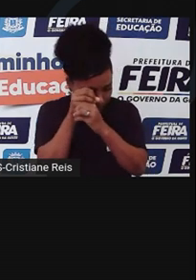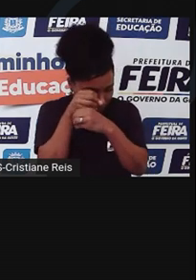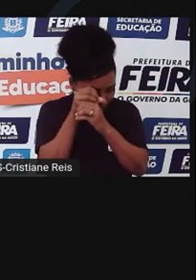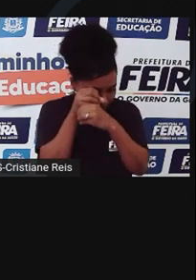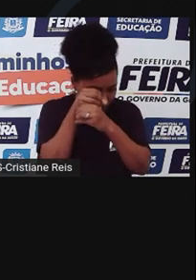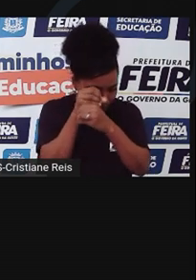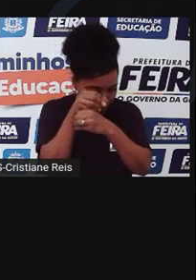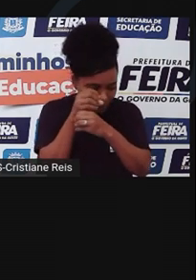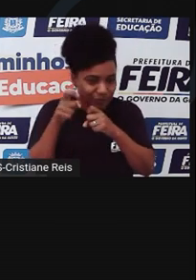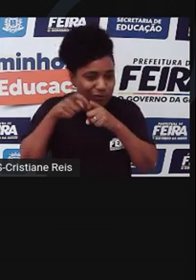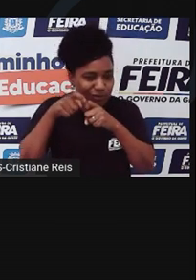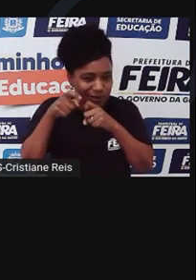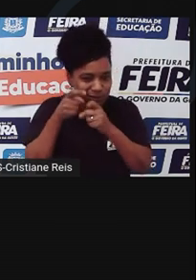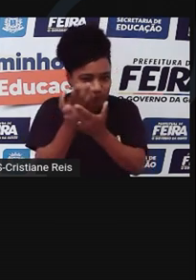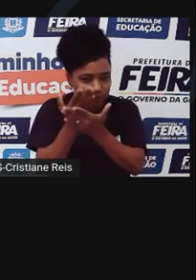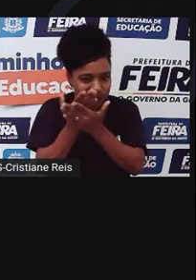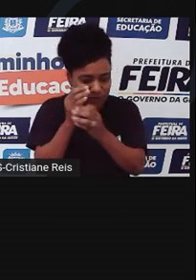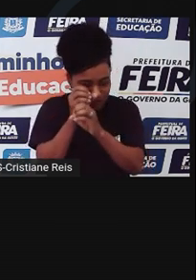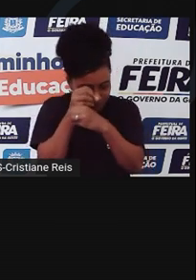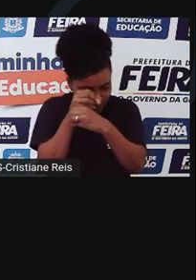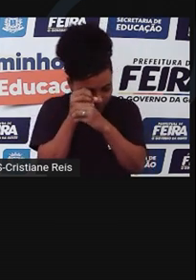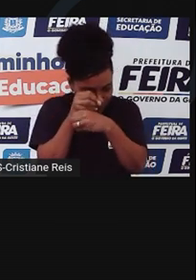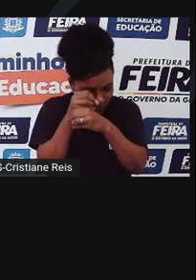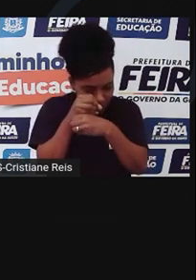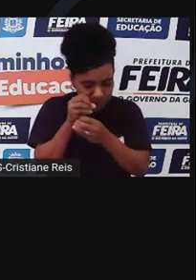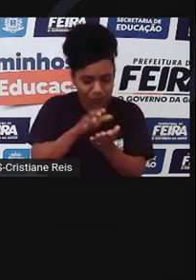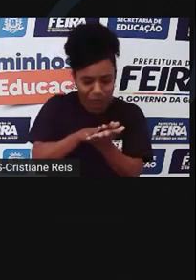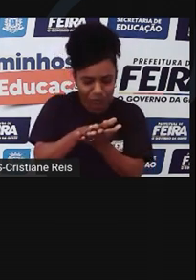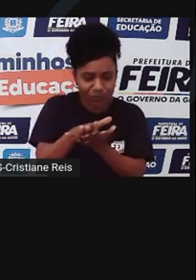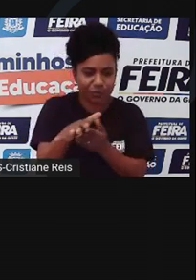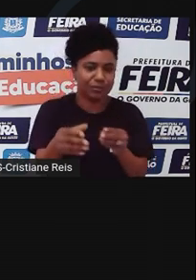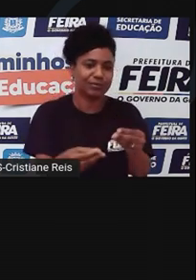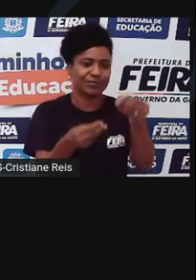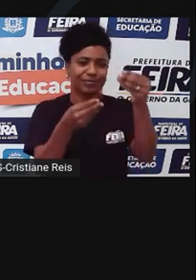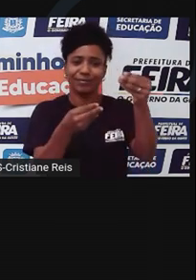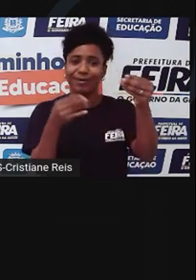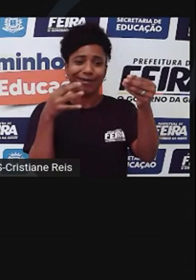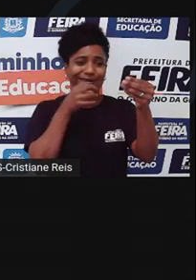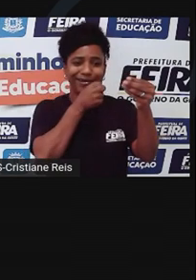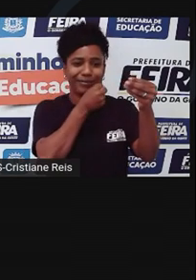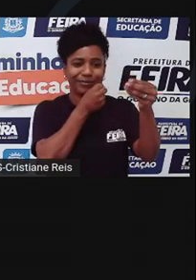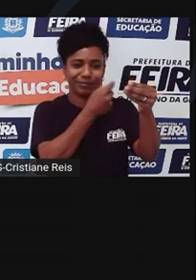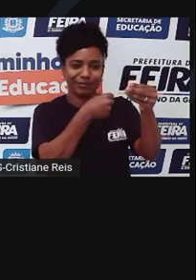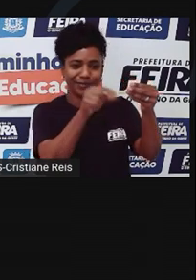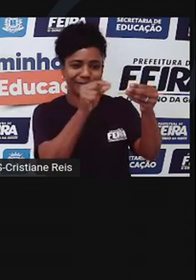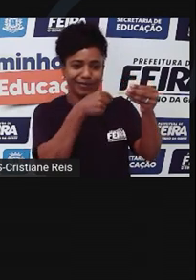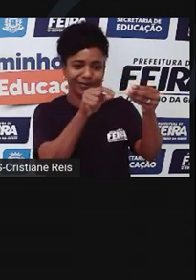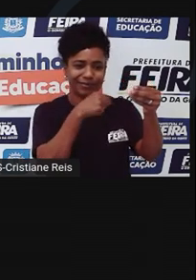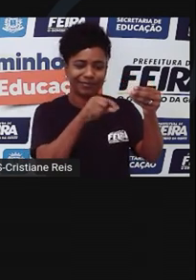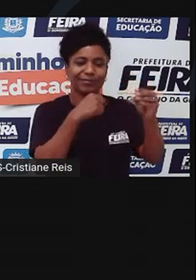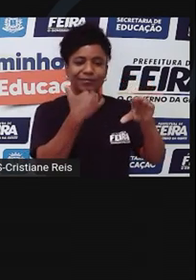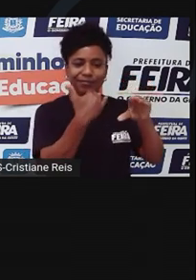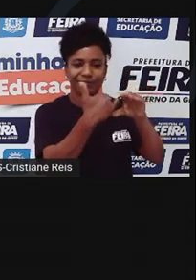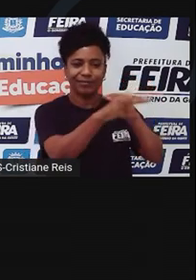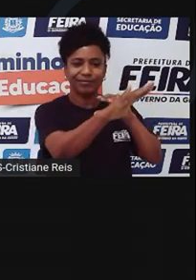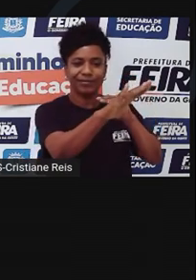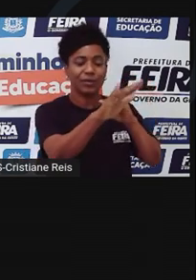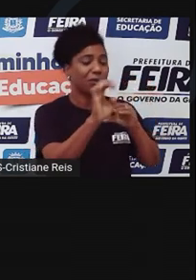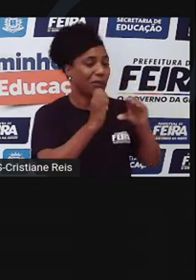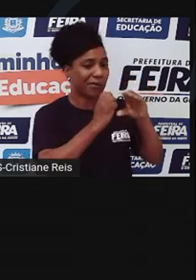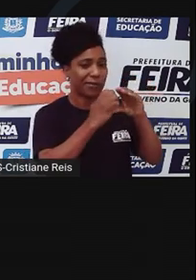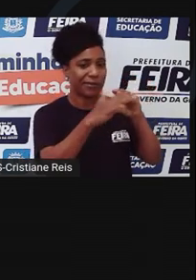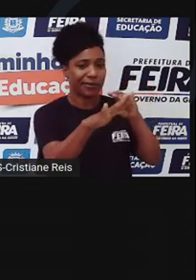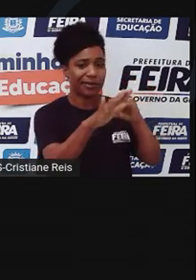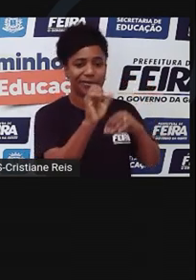realizem análise do resultado e me tão e assinem o laudo em menos de 15 minutos e te envie o laudo por e-mail